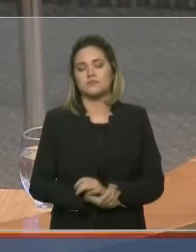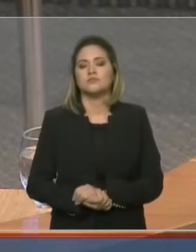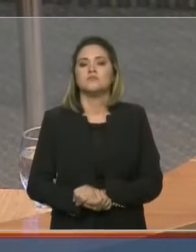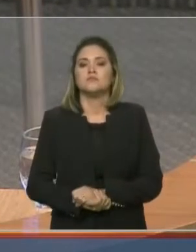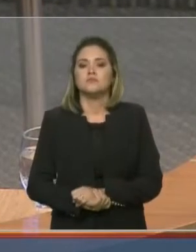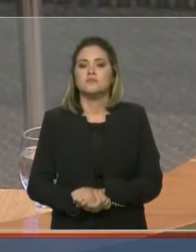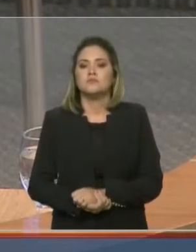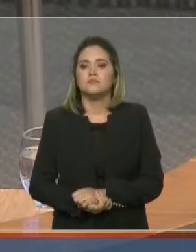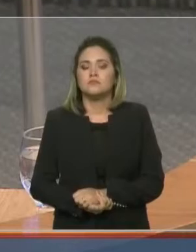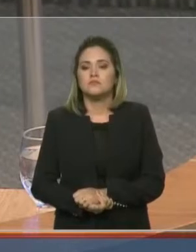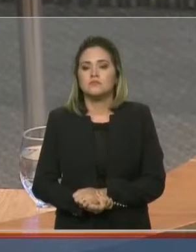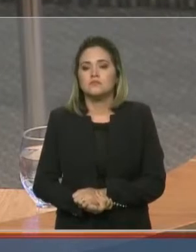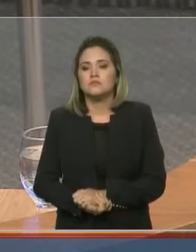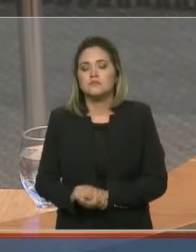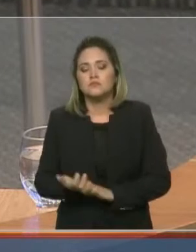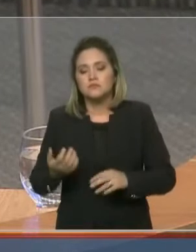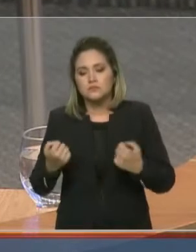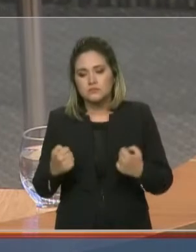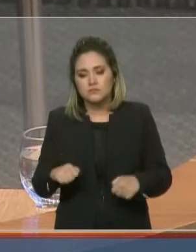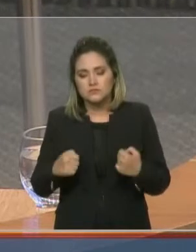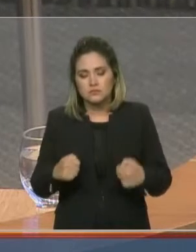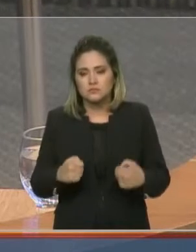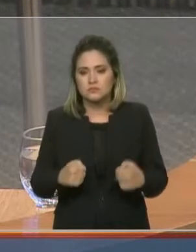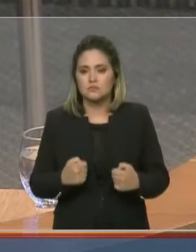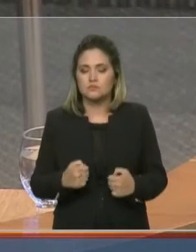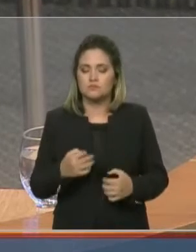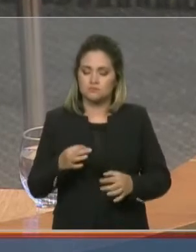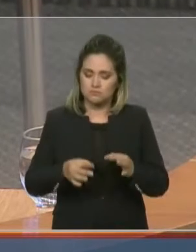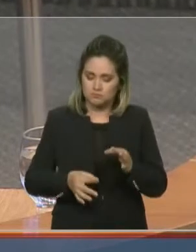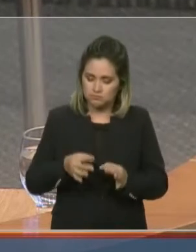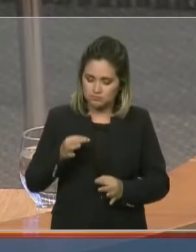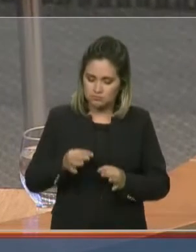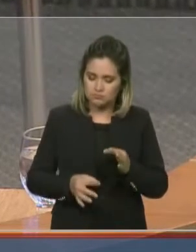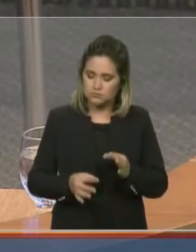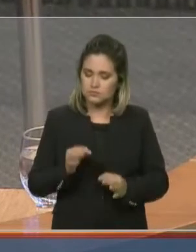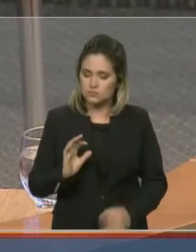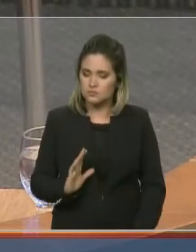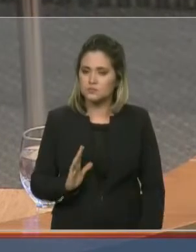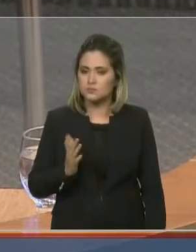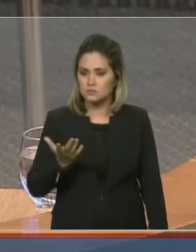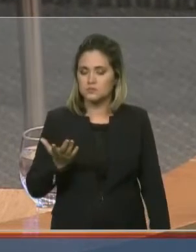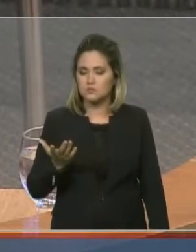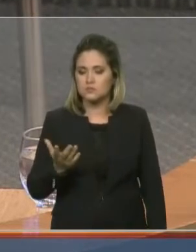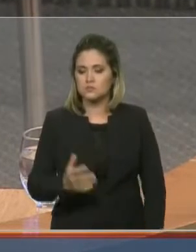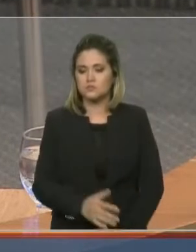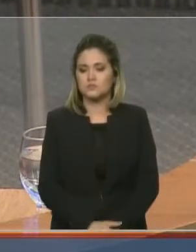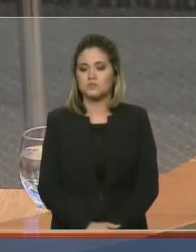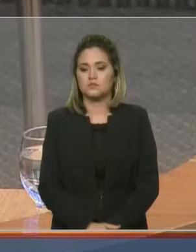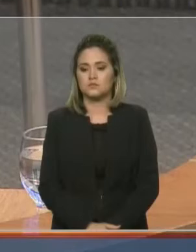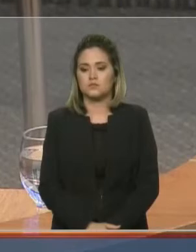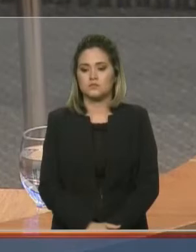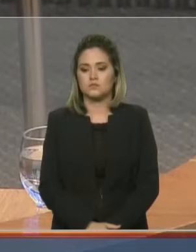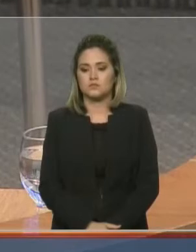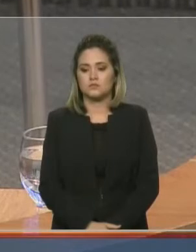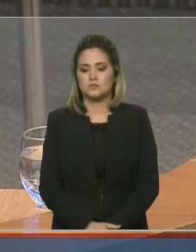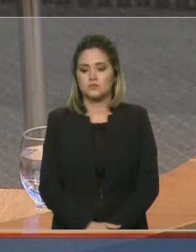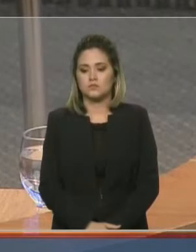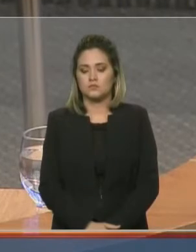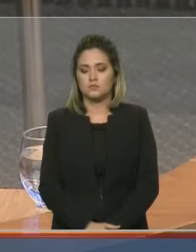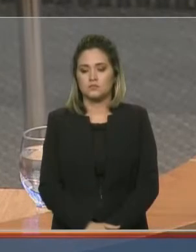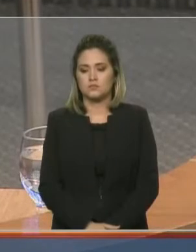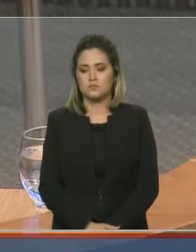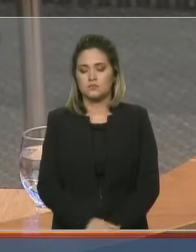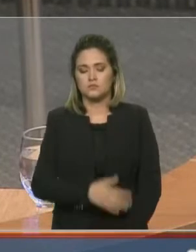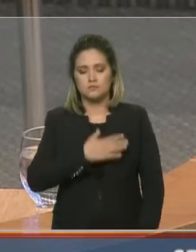não são causa de injustiça. Então, celebrar a vida